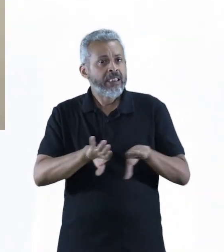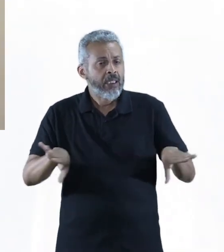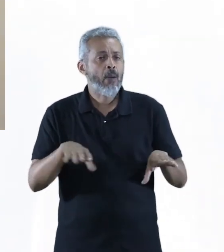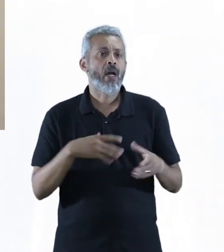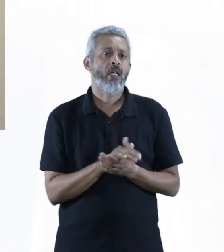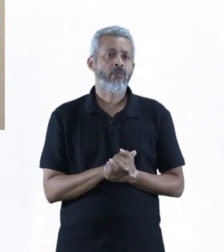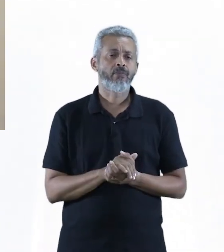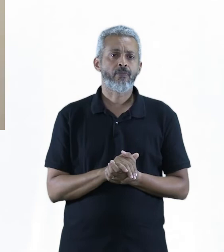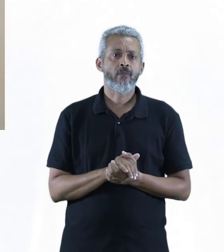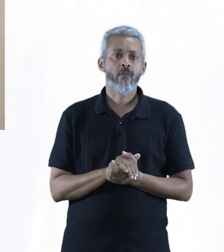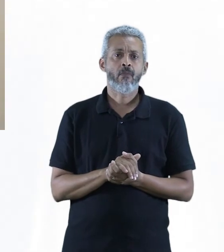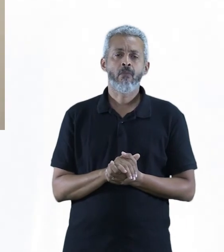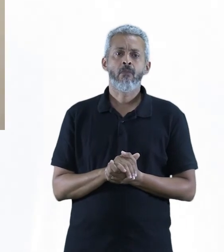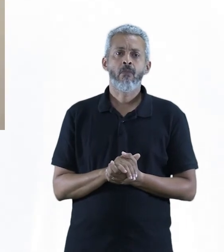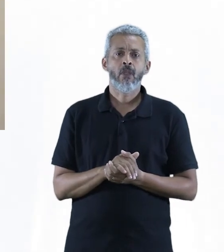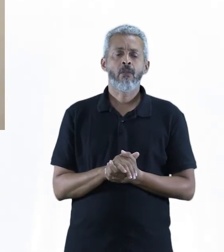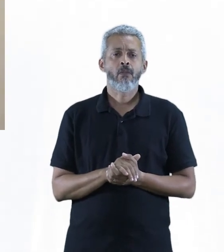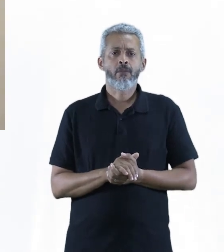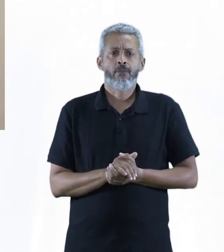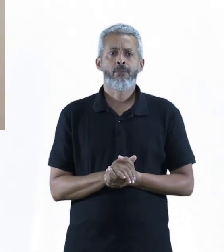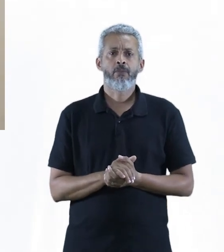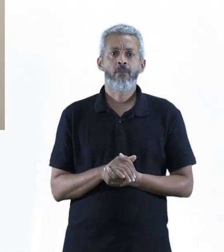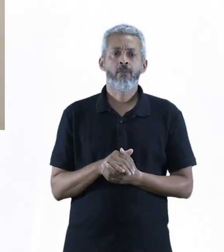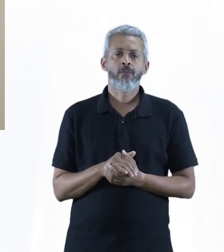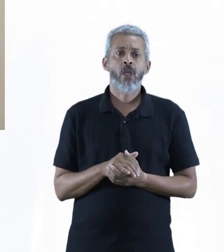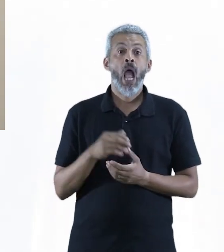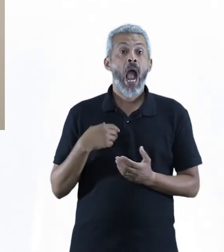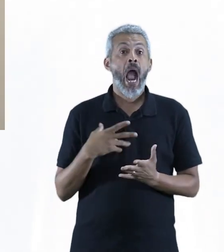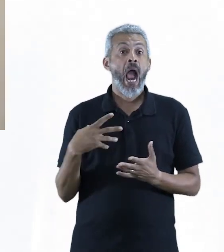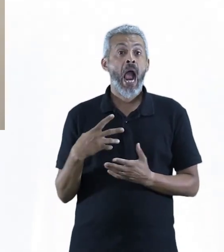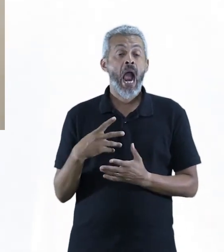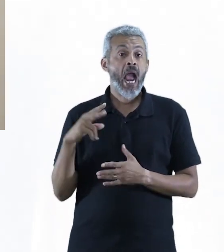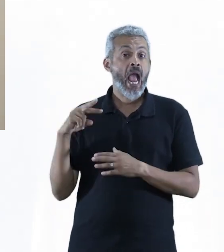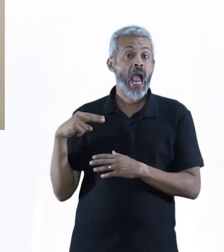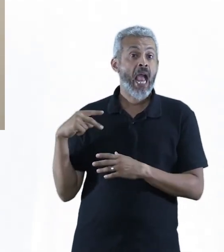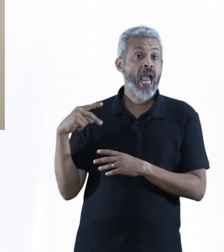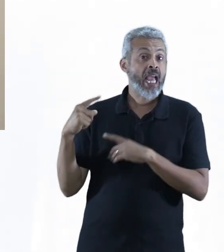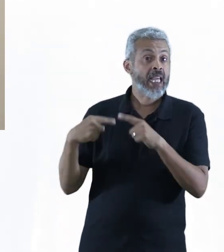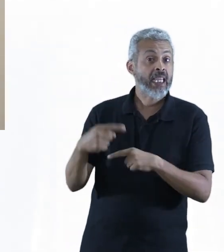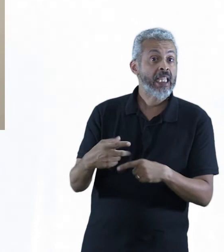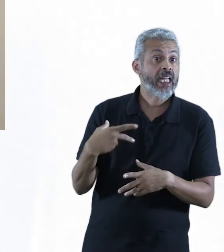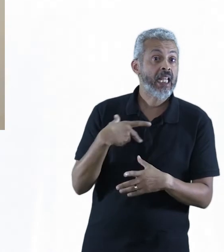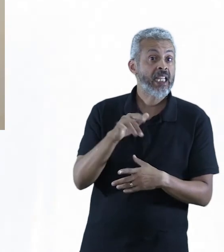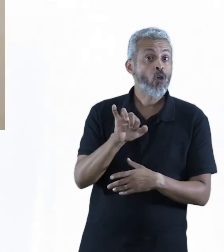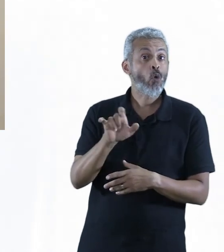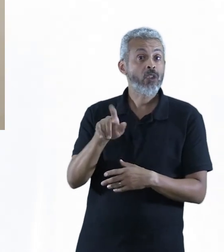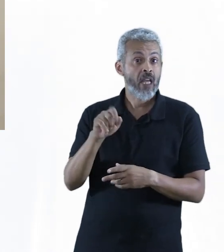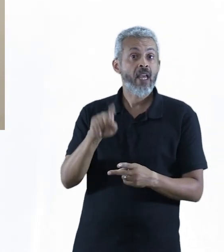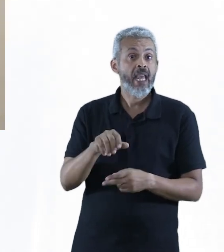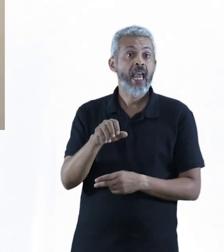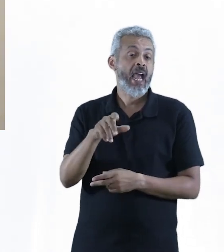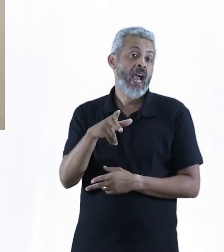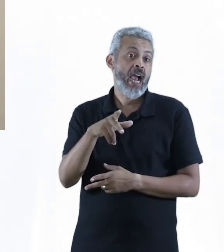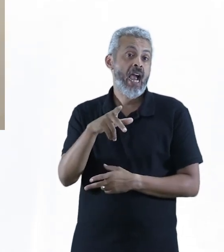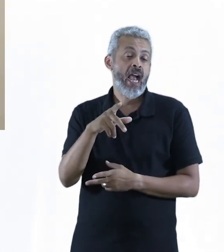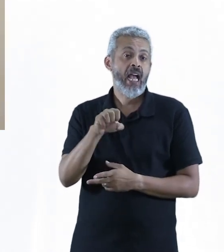seja, Iugoslávia, entre aspas, já não existe mais Iugoslávia. A herdeira da Iugoslávia é a Sérvia. Mas outras questões étnicas